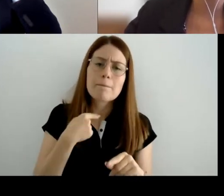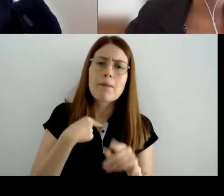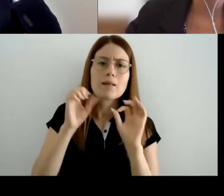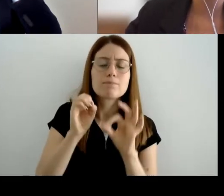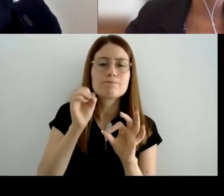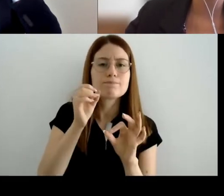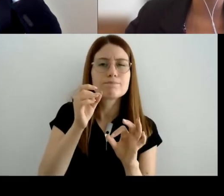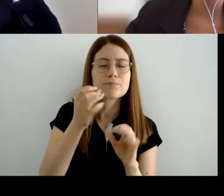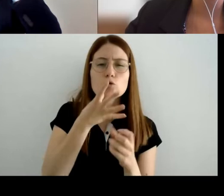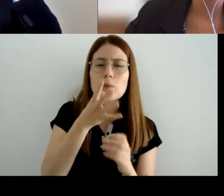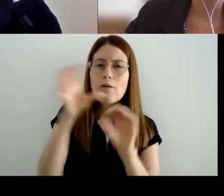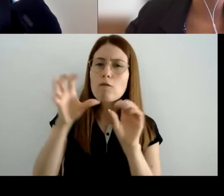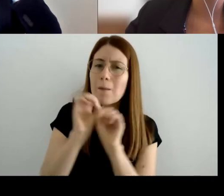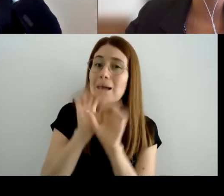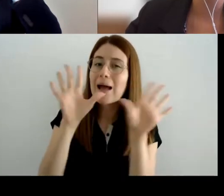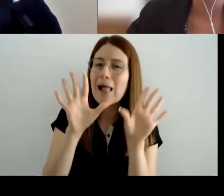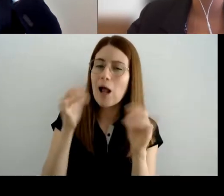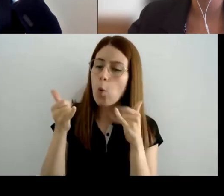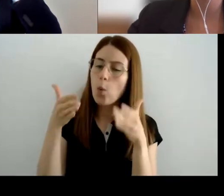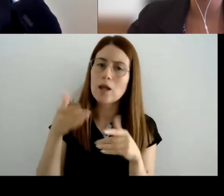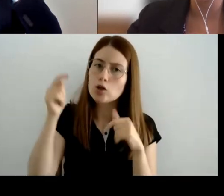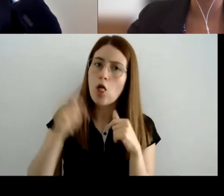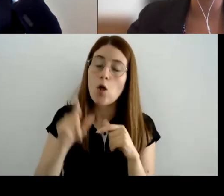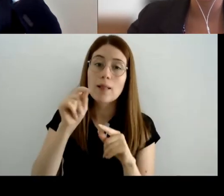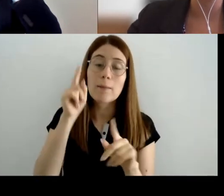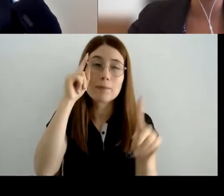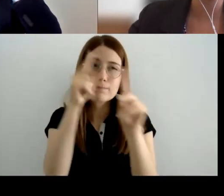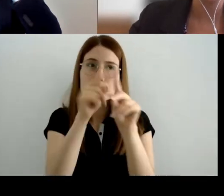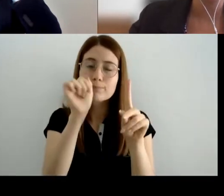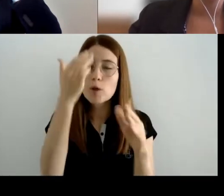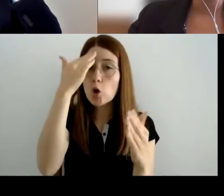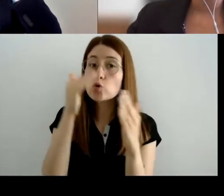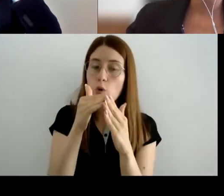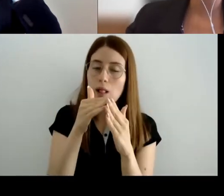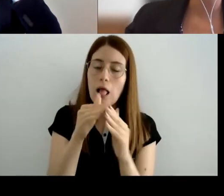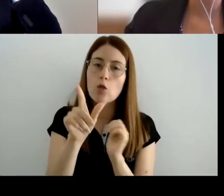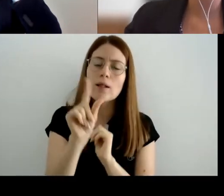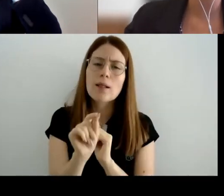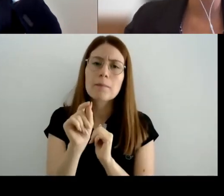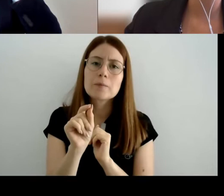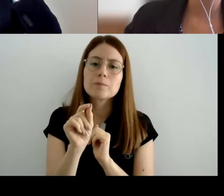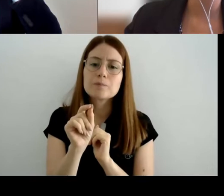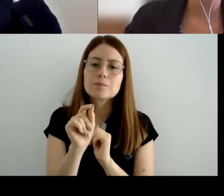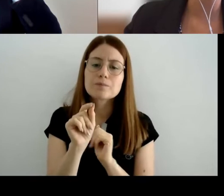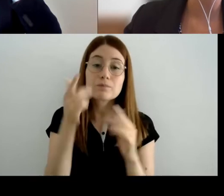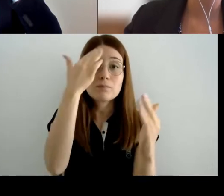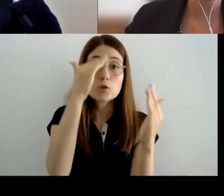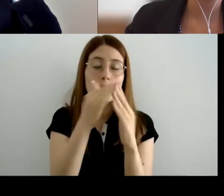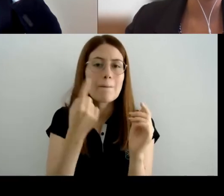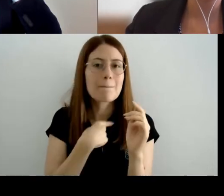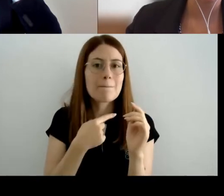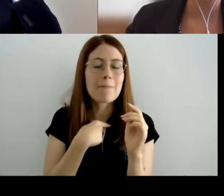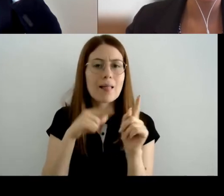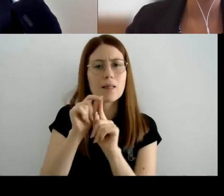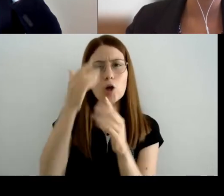o início e tem que haver o foco no resultado, como disse o colega, e os resultados sermos medidos por resultados